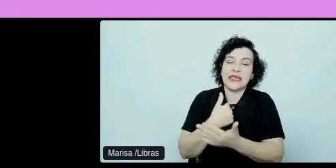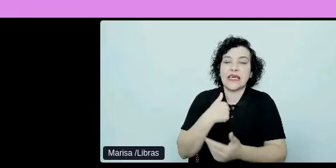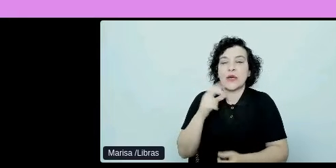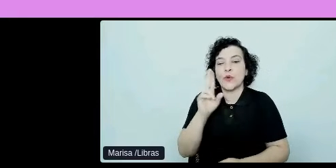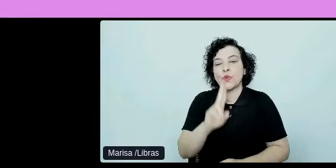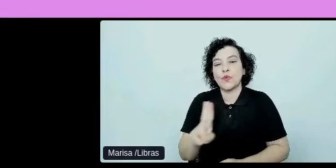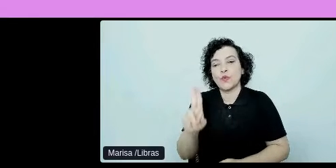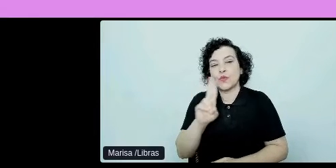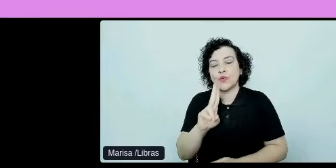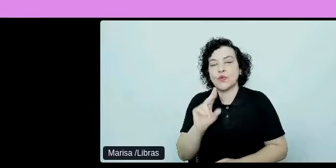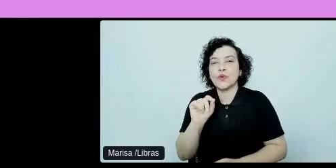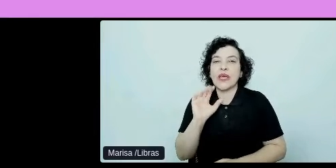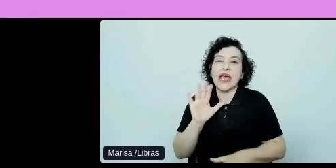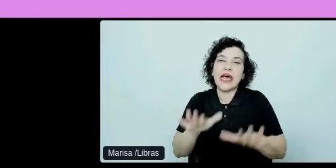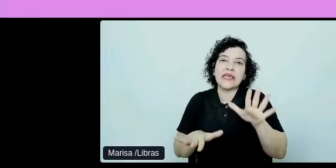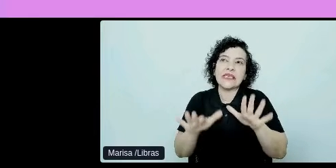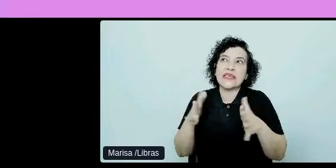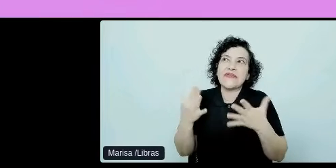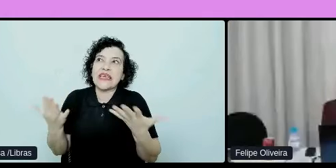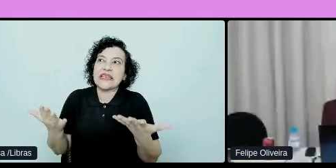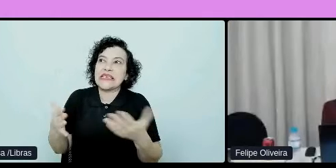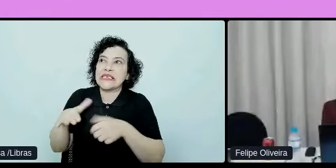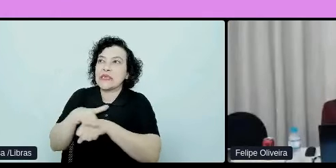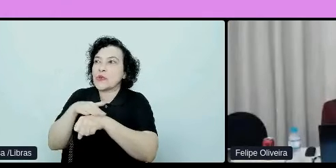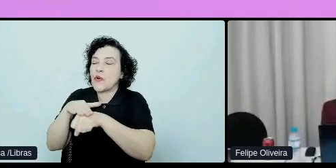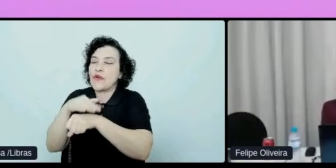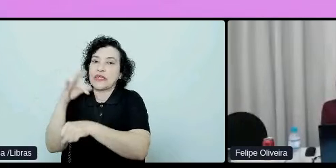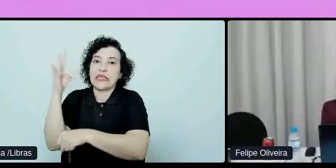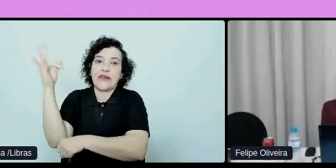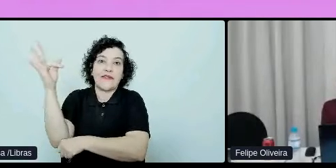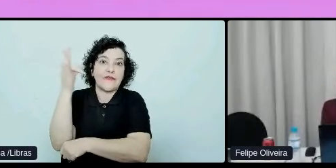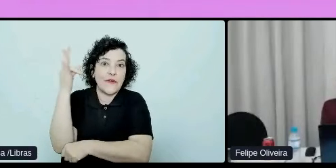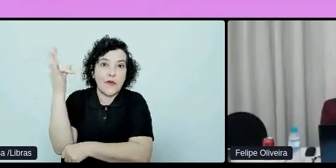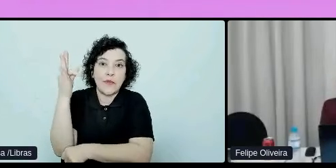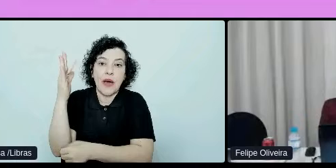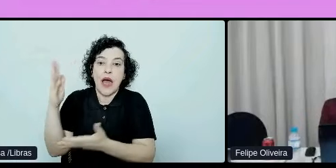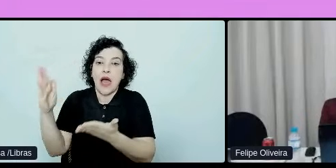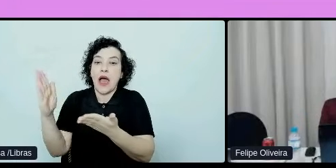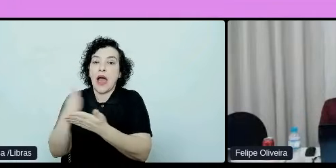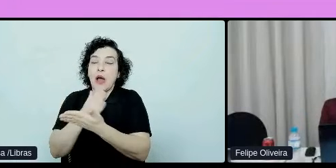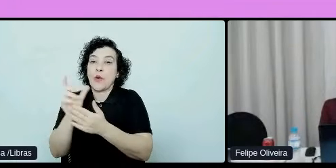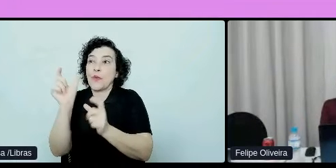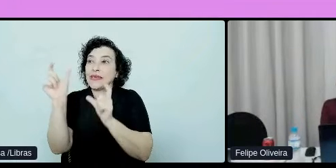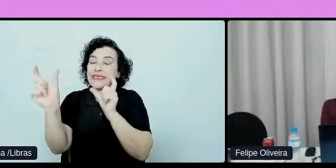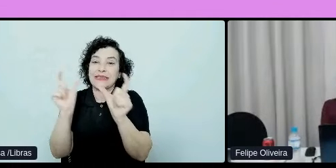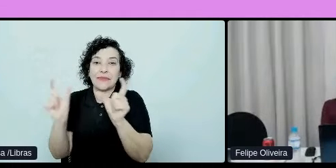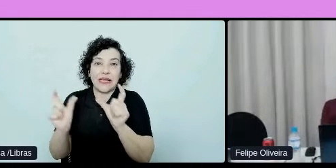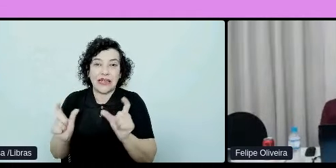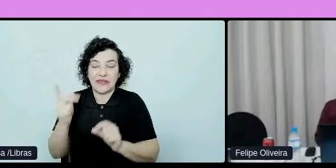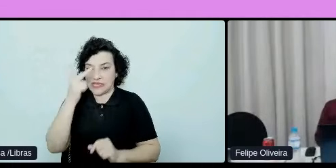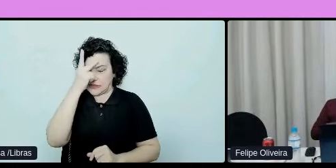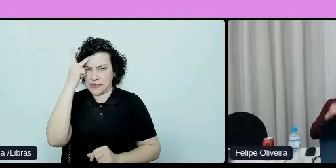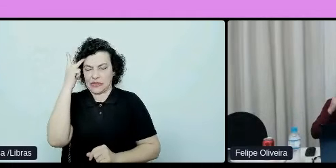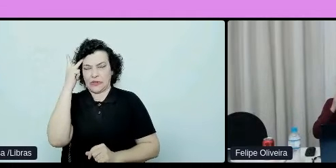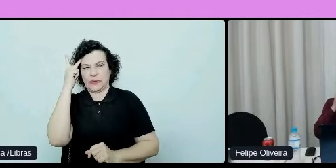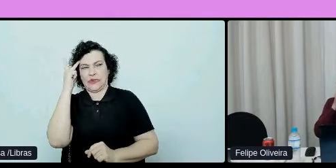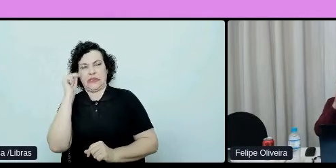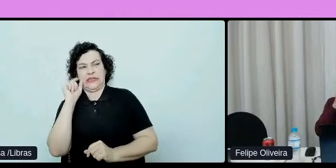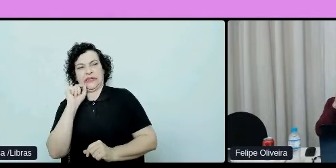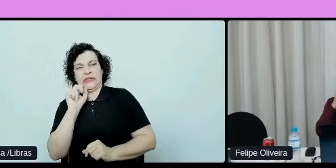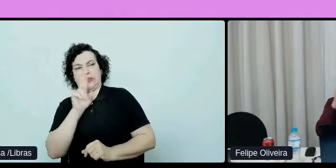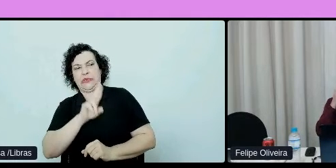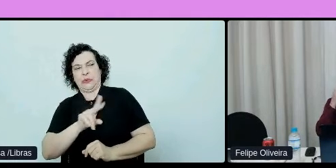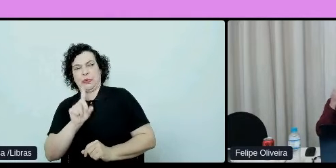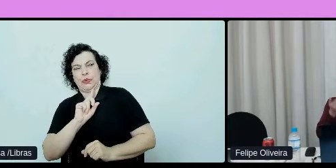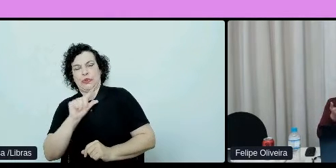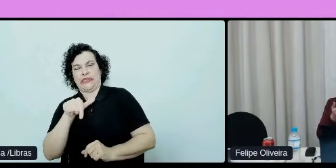tipo, muito formal para aquela situação, eu uso algumas palavras que as pessoas normalmente não usariam para aquele contexto,